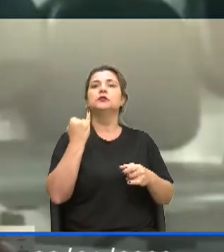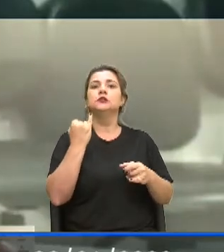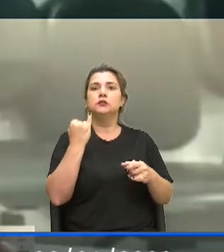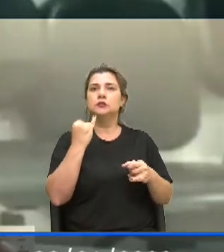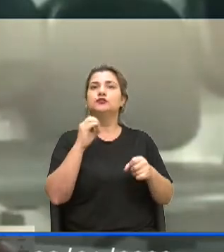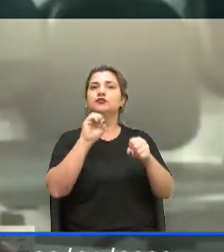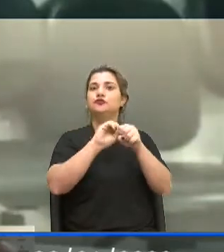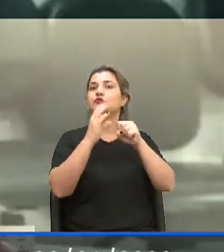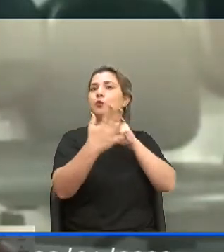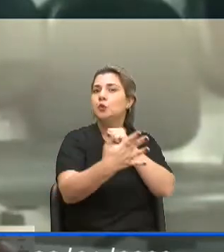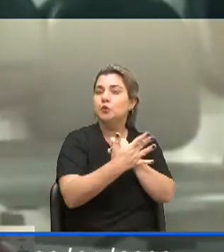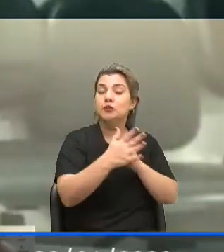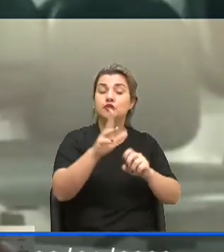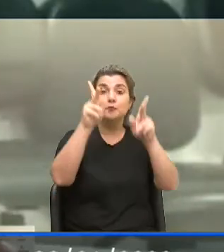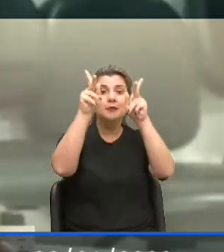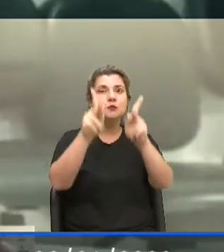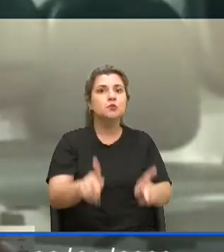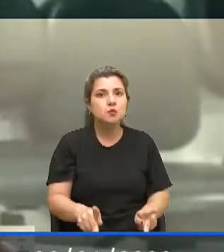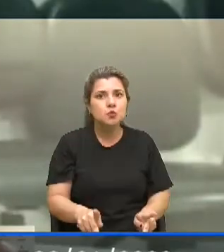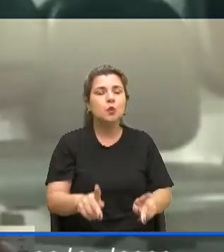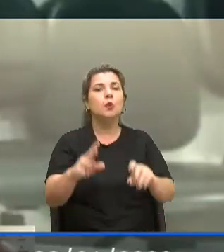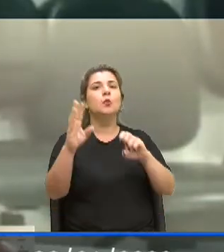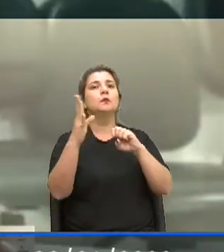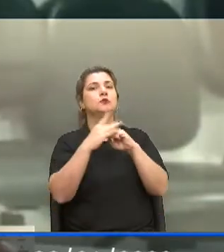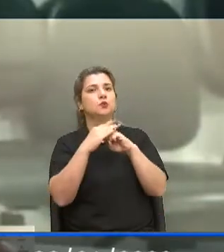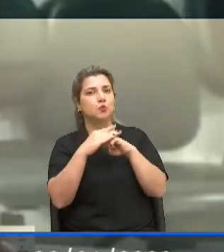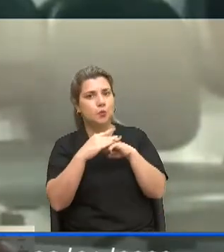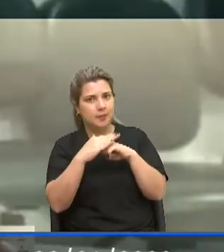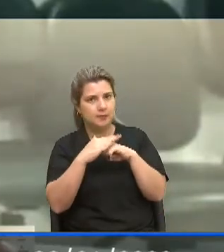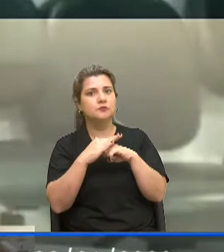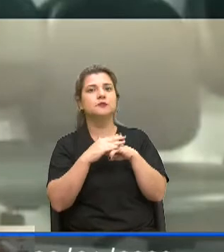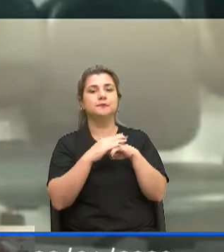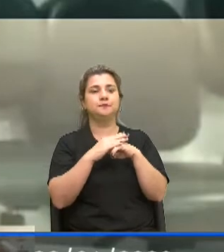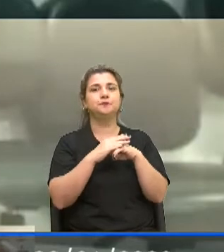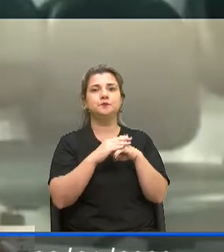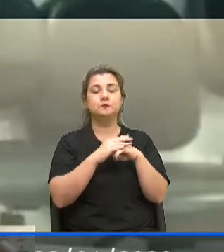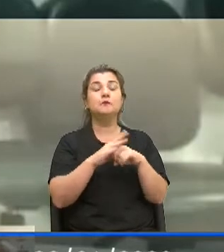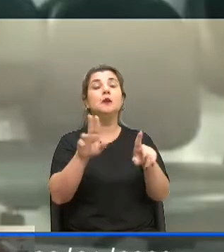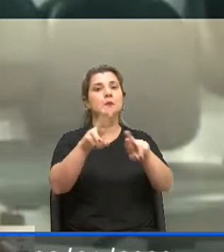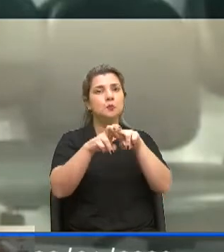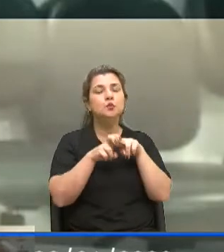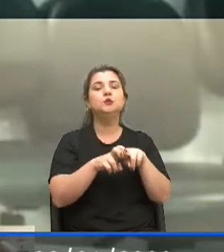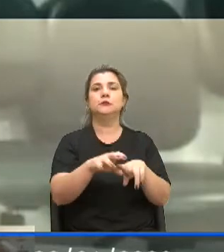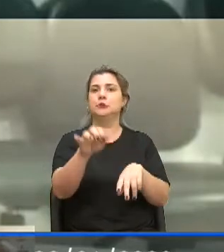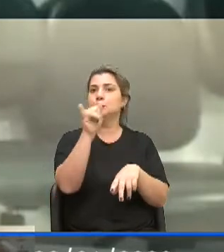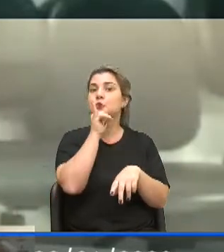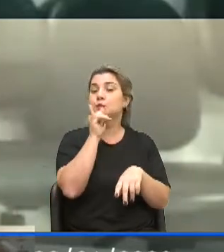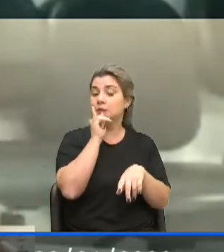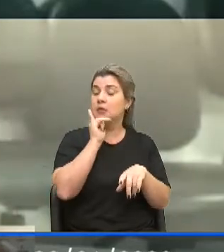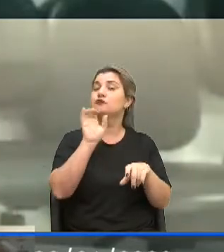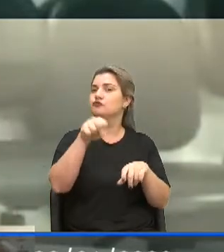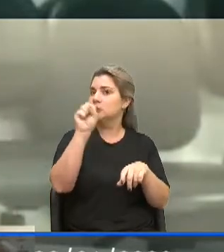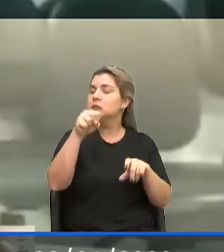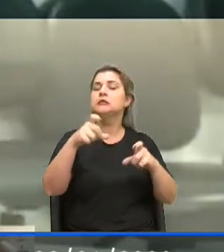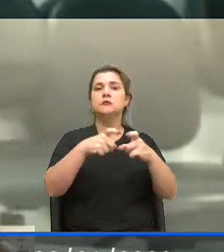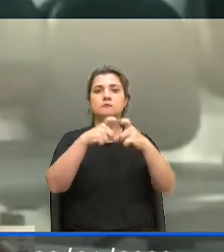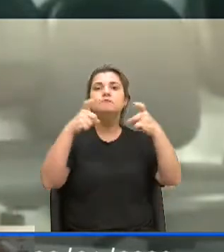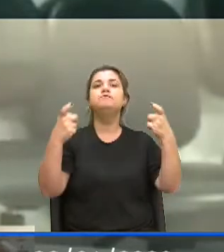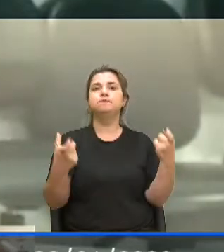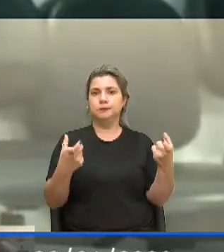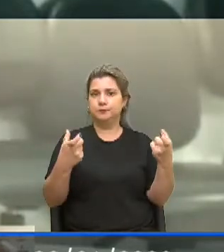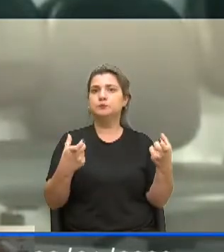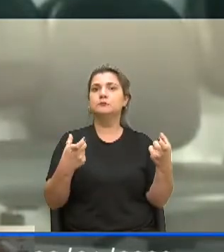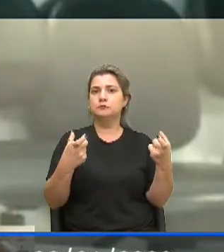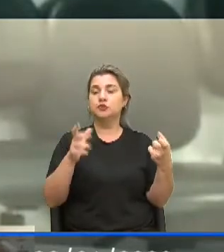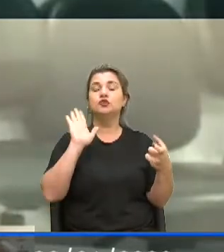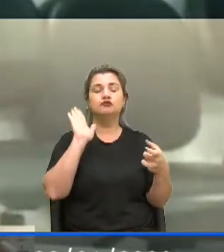ao evento, né, ao sistema propriamente dito. Então, essa testagem ela vai ser ampliada assim. Eu coloquei no início da minha